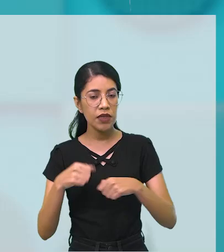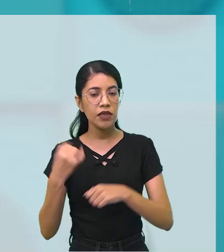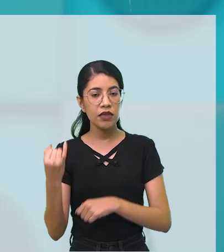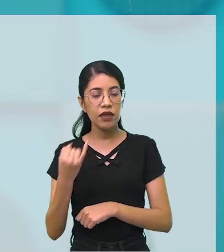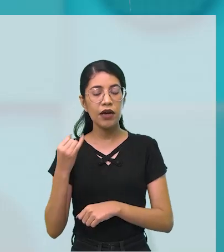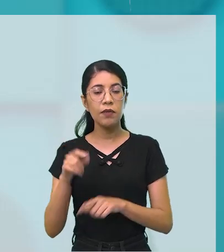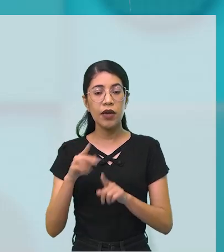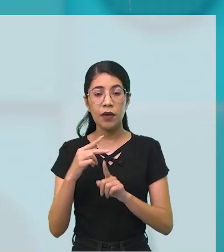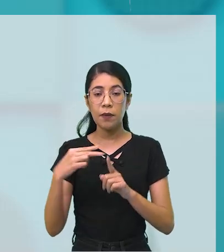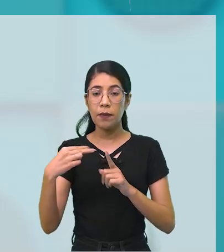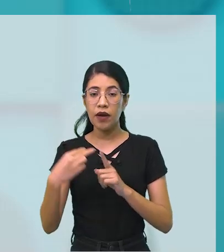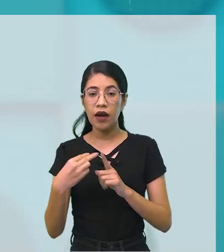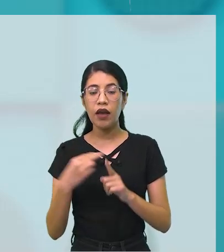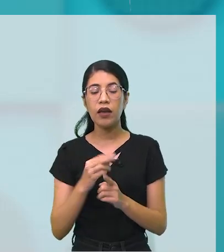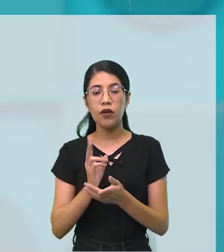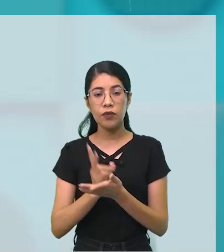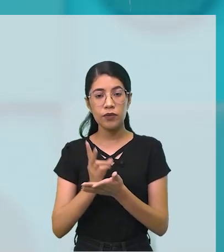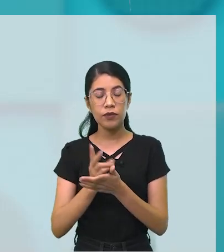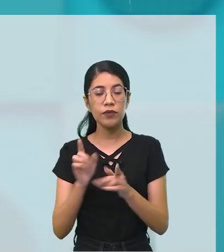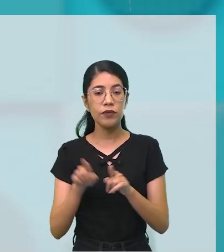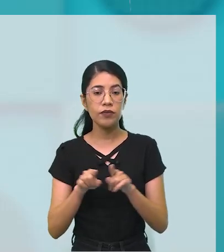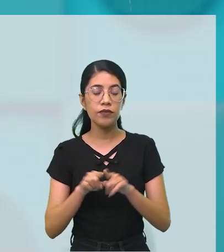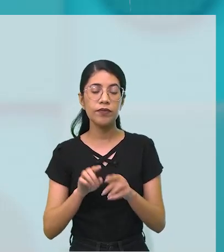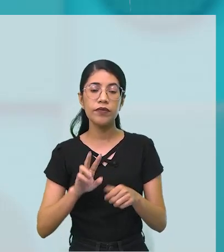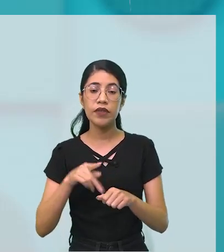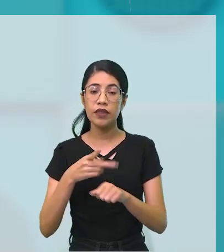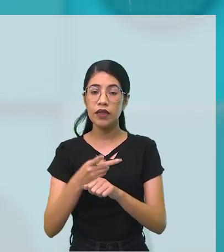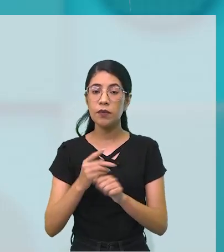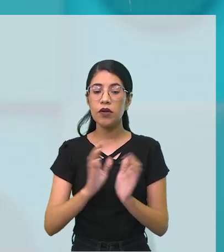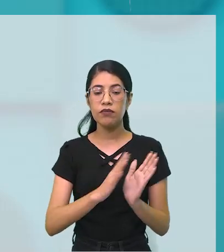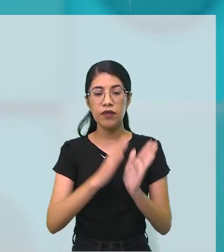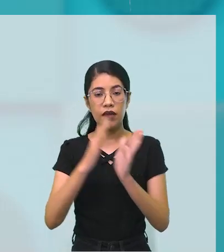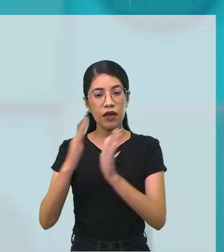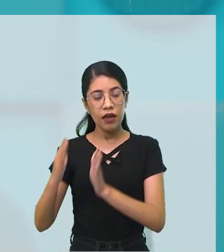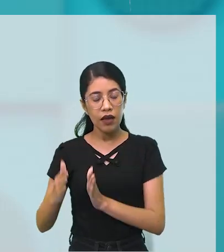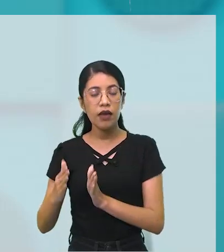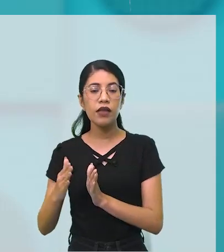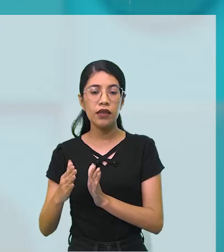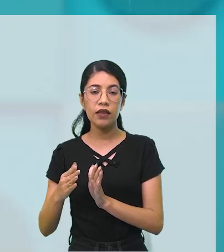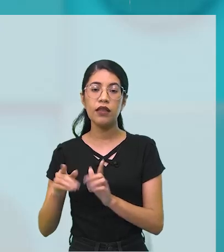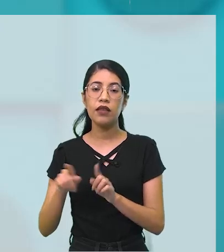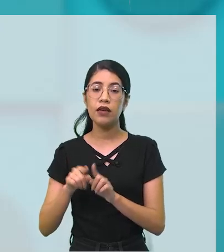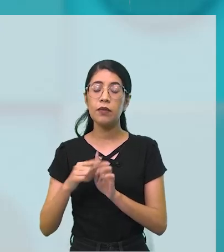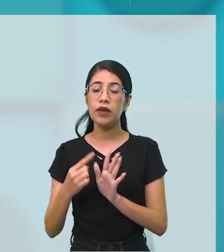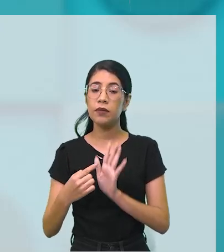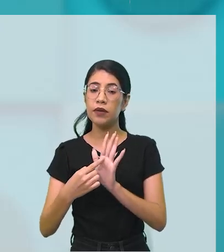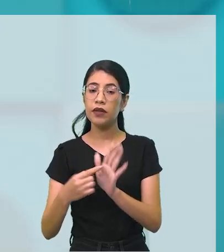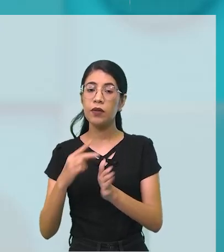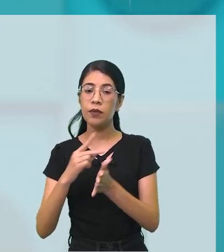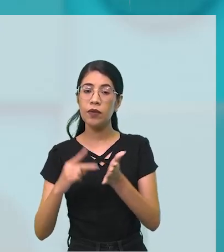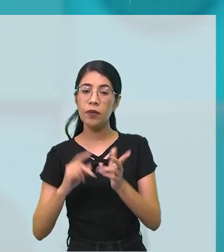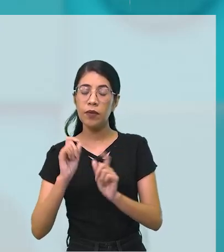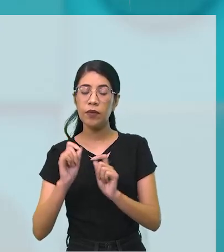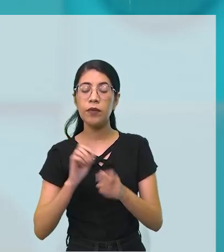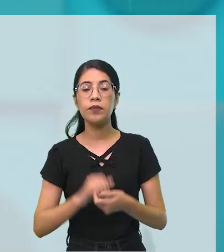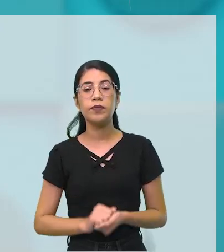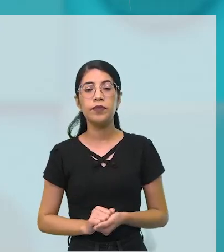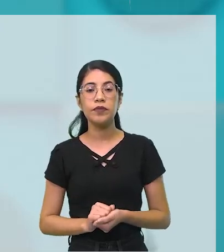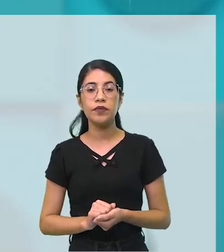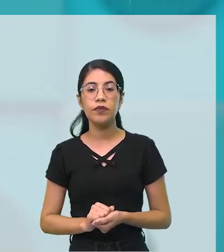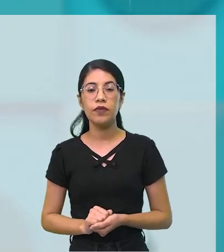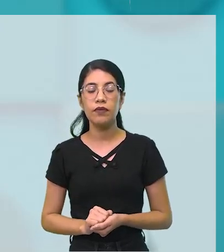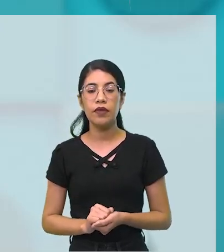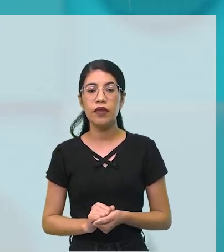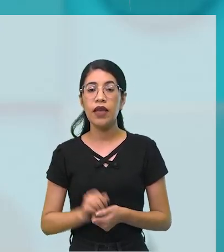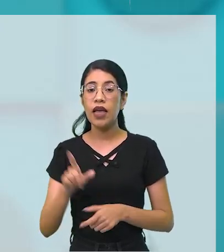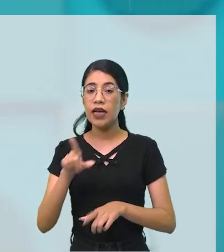vista preservado. E logo depois, na passagem do nosso tempo, eu trouxe para vocês o quê? A questão